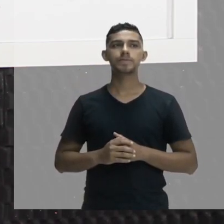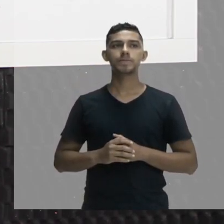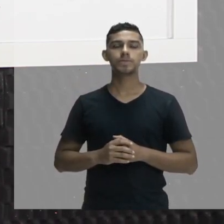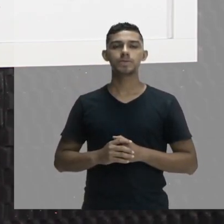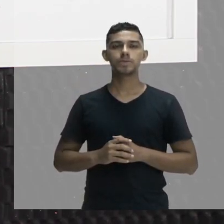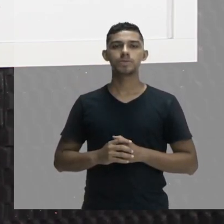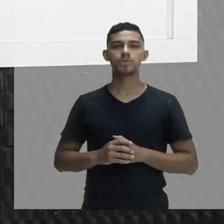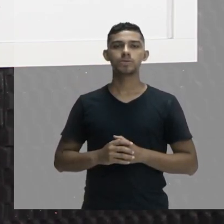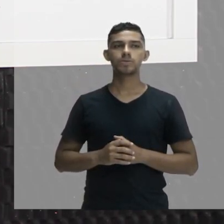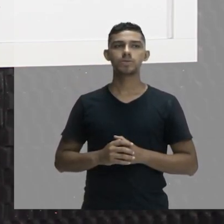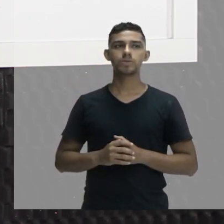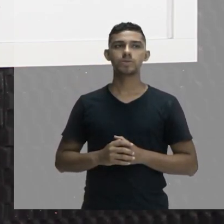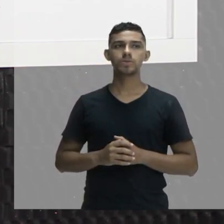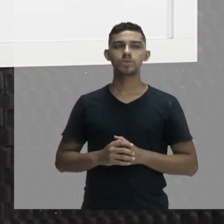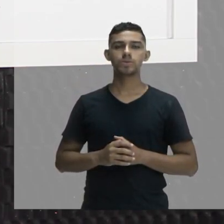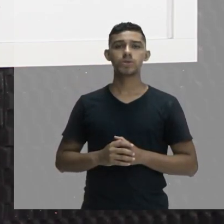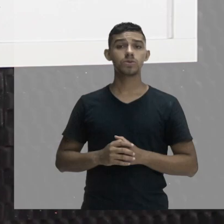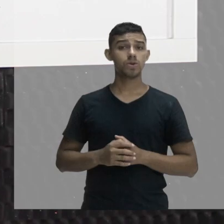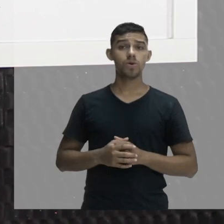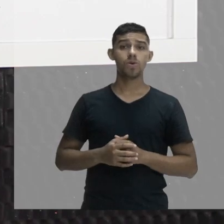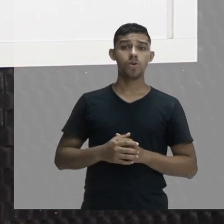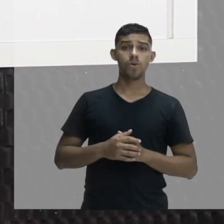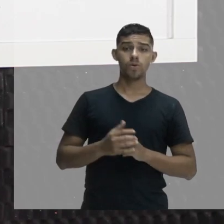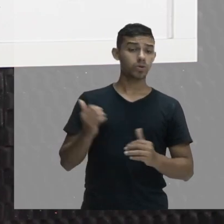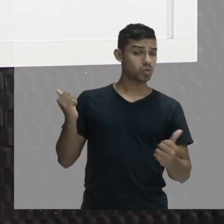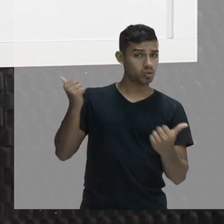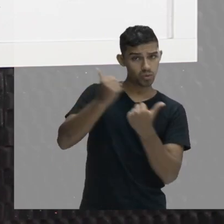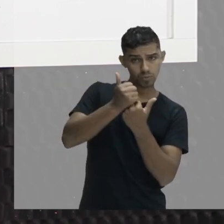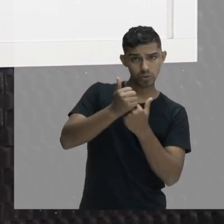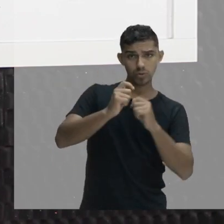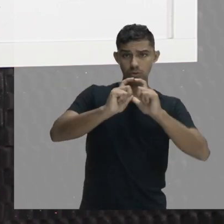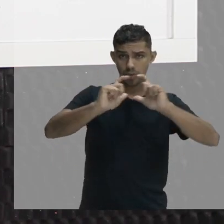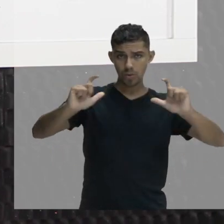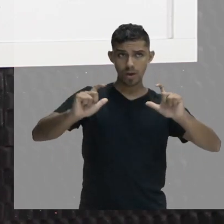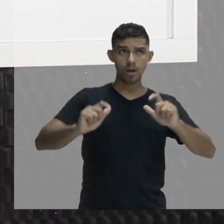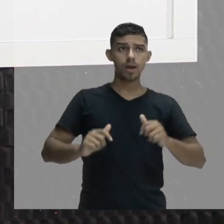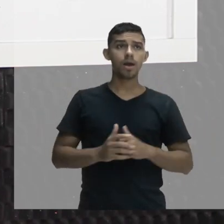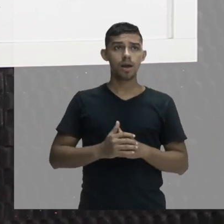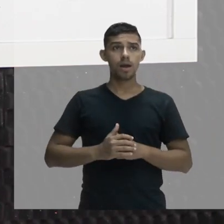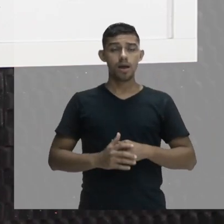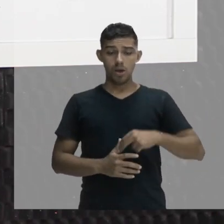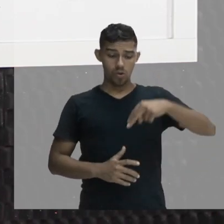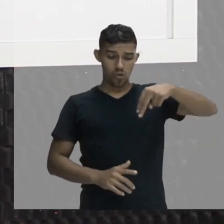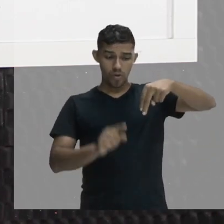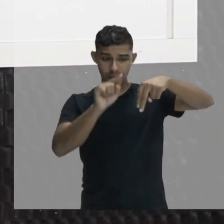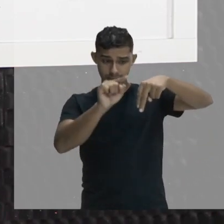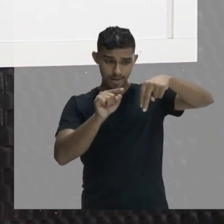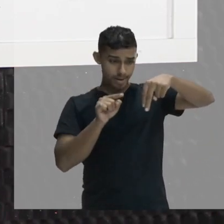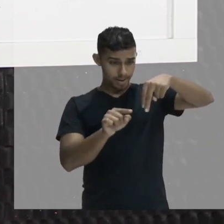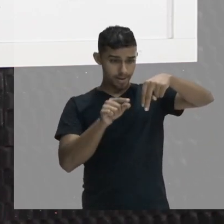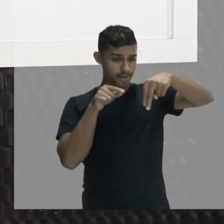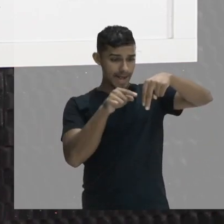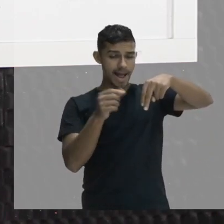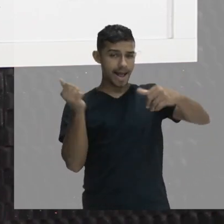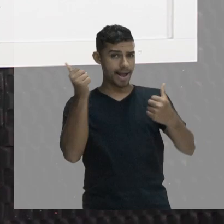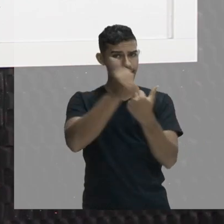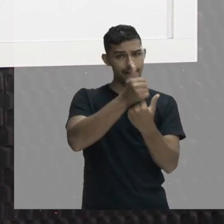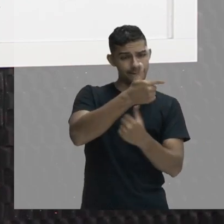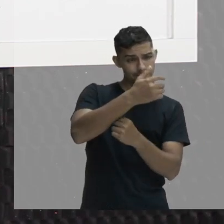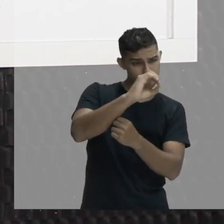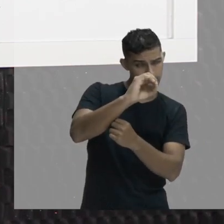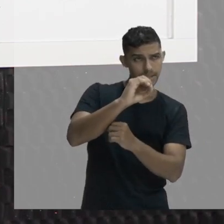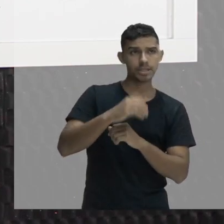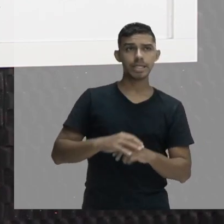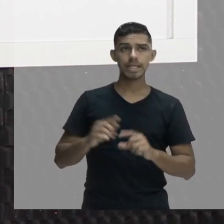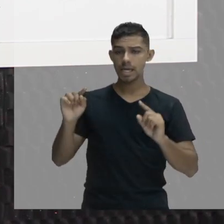Certo? 20, só substituir na fórmula o N por 20 e aí o P por 3. Então vai ficar 20